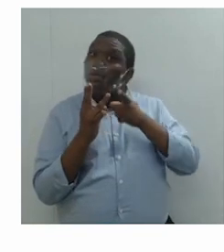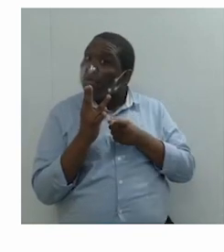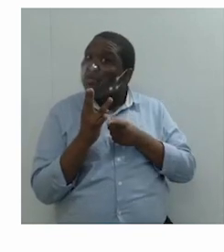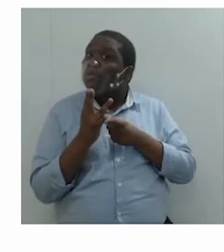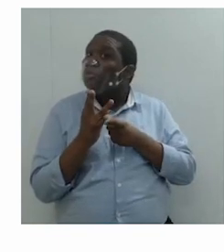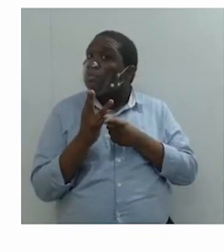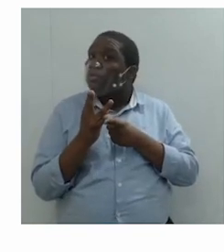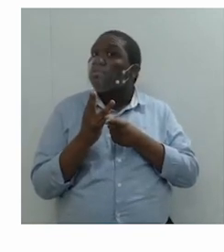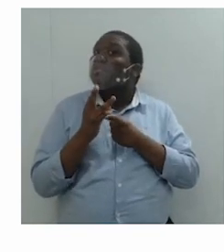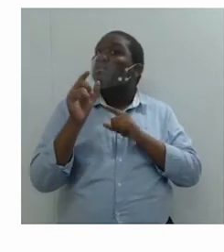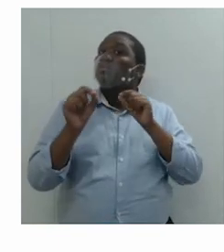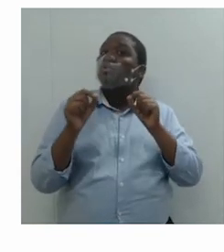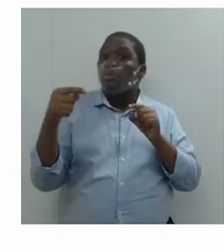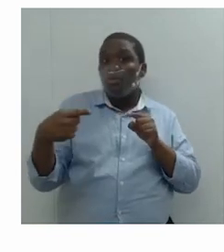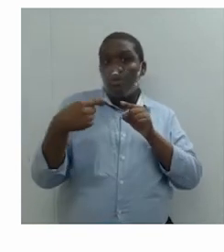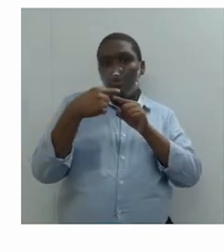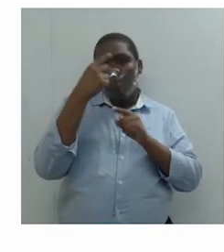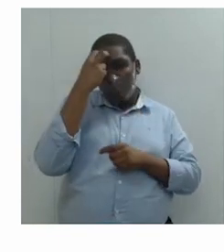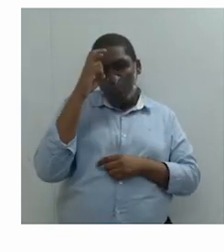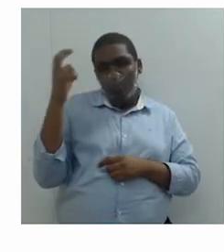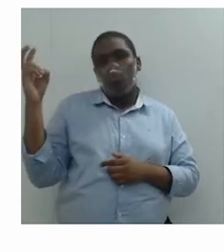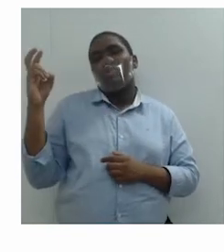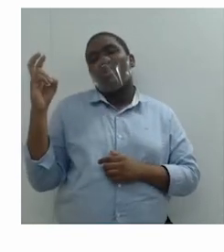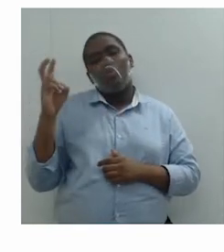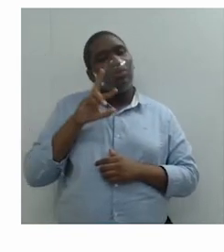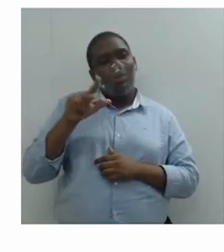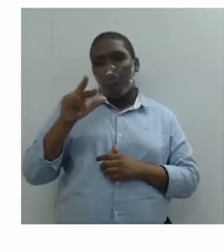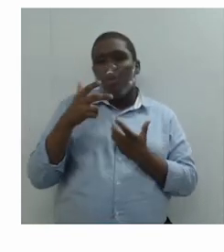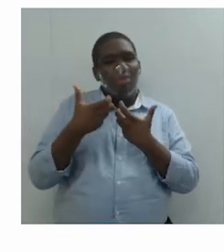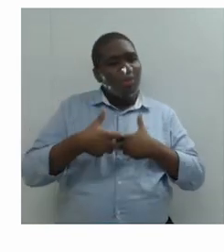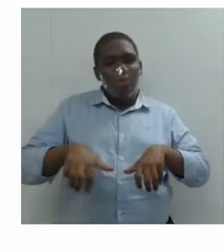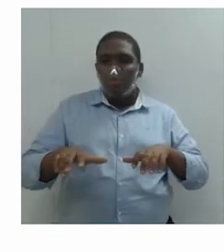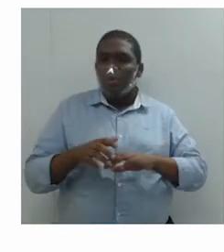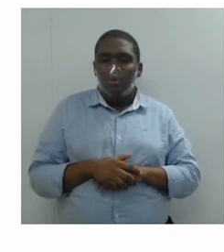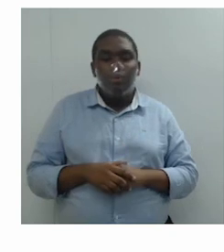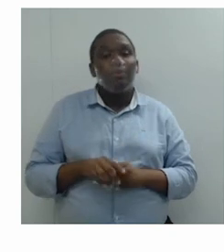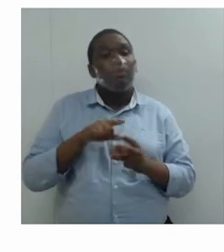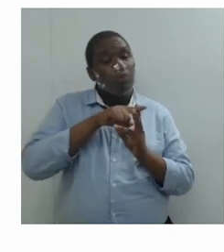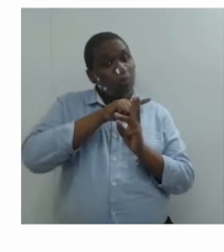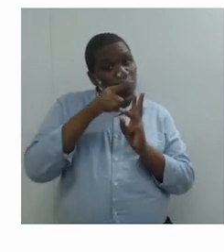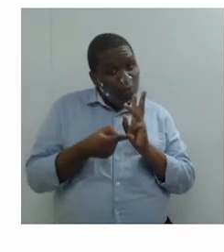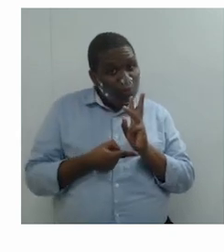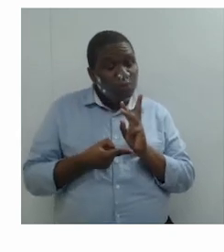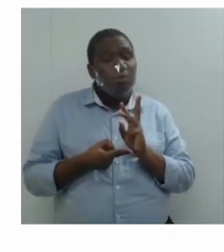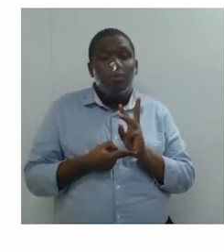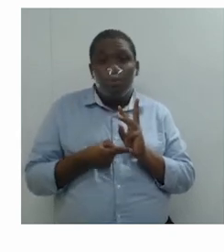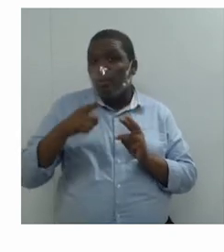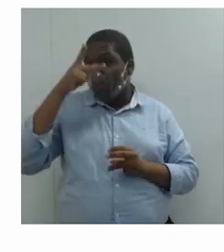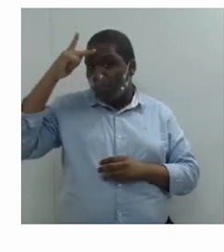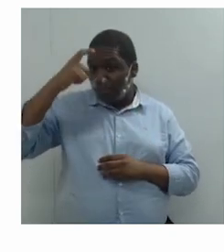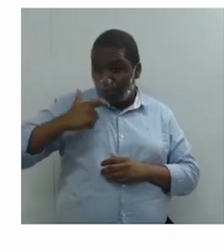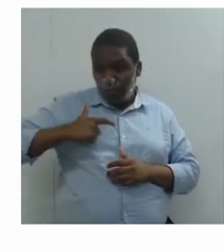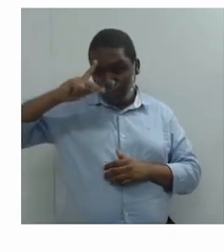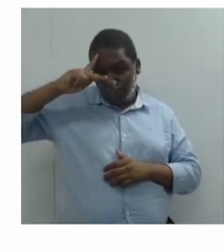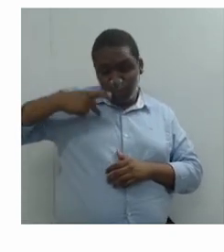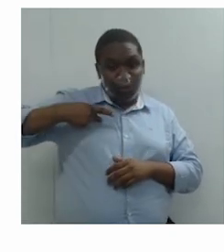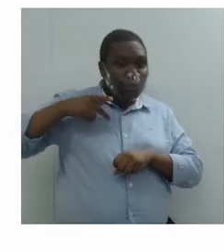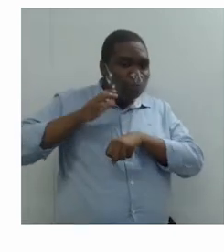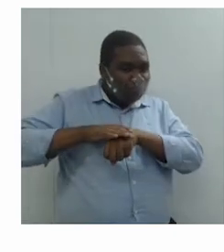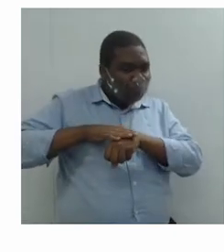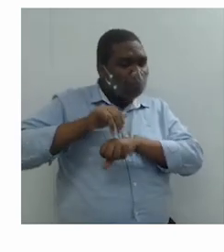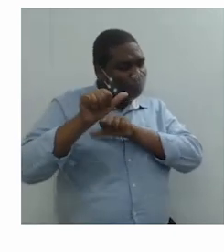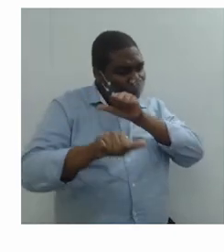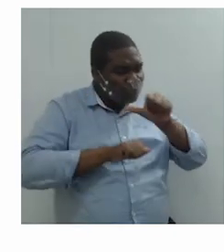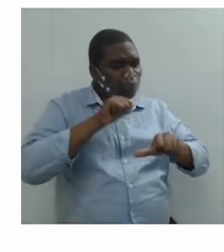da paisagem cultural. Os 3 são feitos pelo homem.